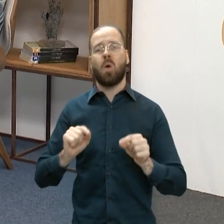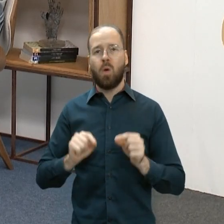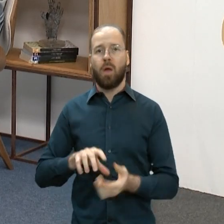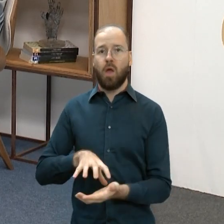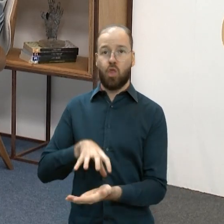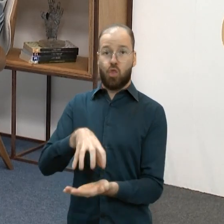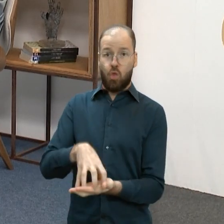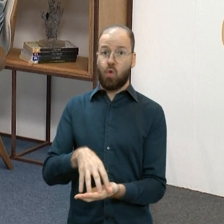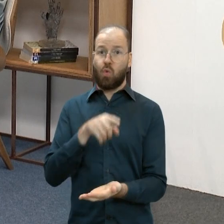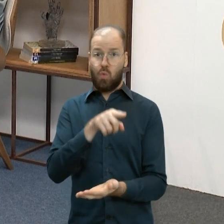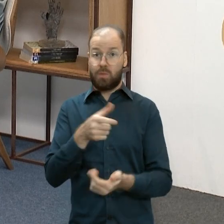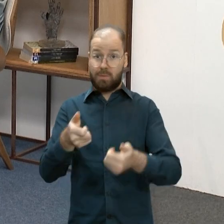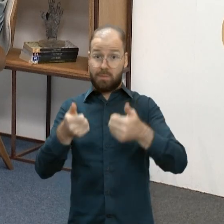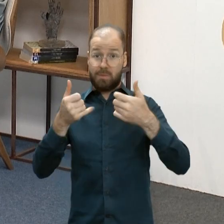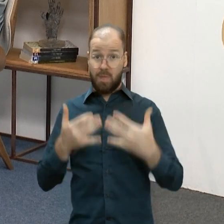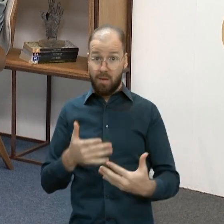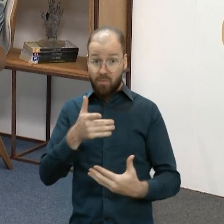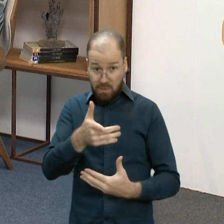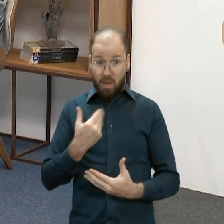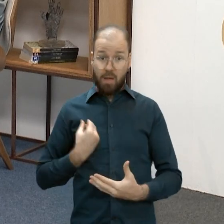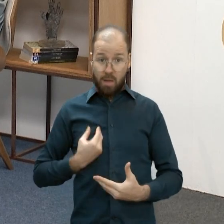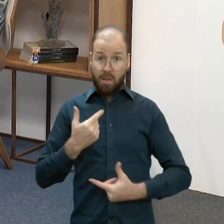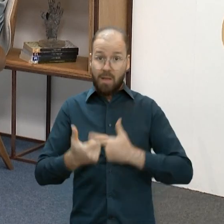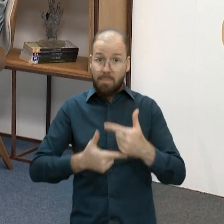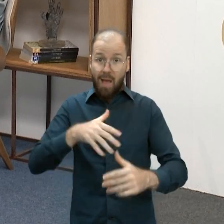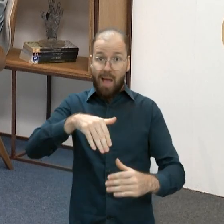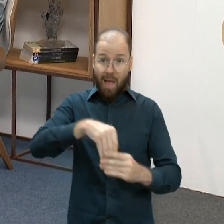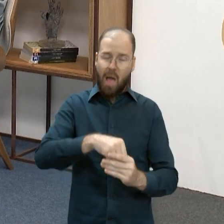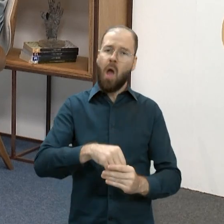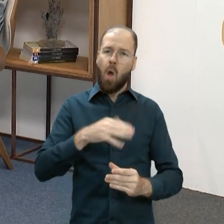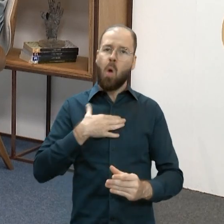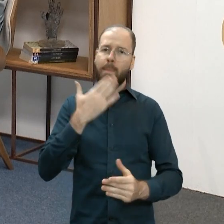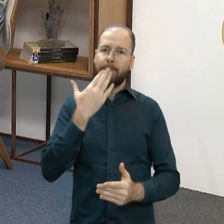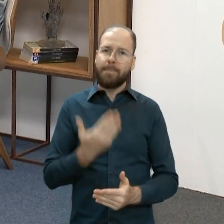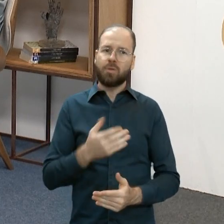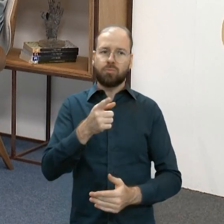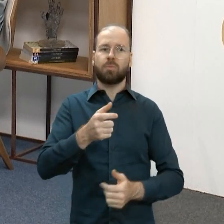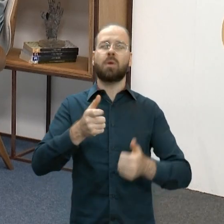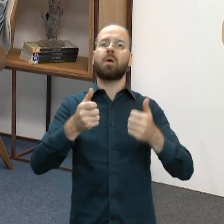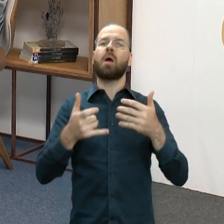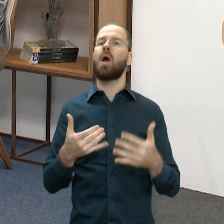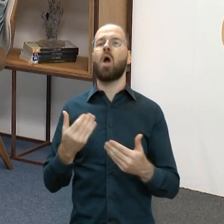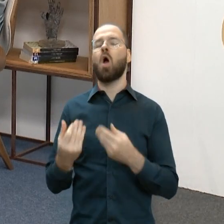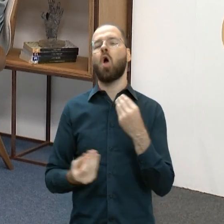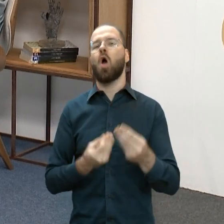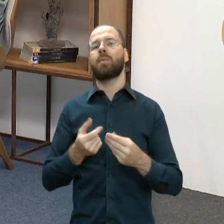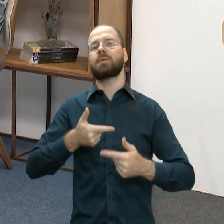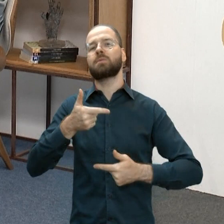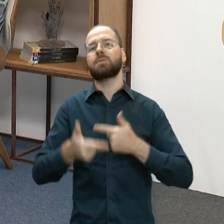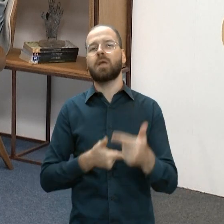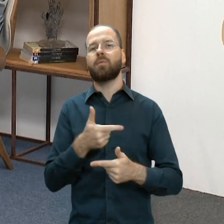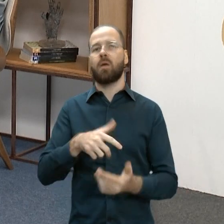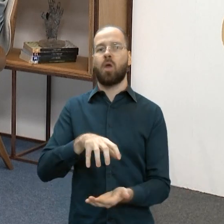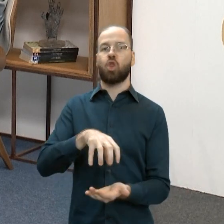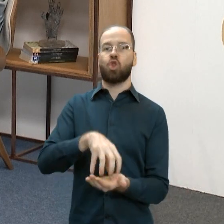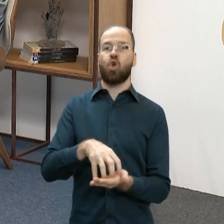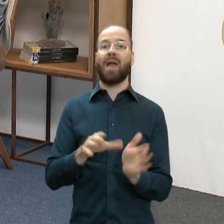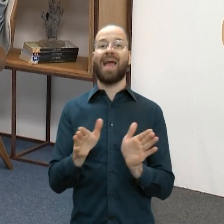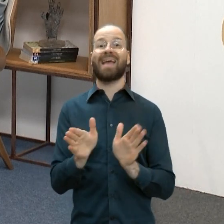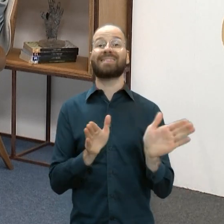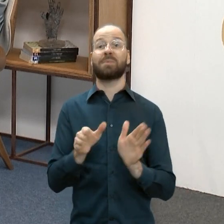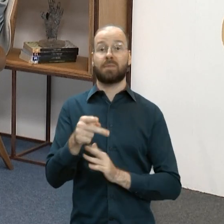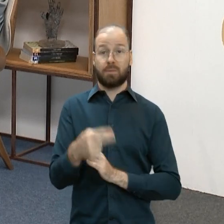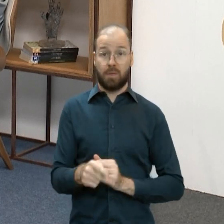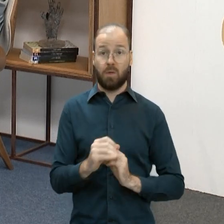como a senhora estava explicando, que a senhora faz parte, eu quero até que a senhora comente para a gente sobre todo o serviço prestado pelo núcleo aqui dentro